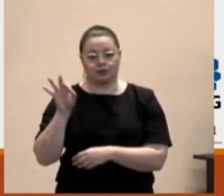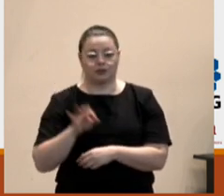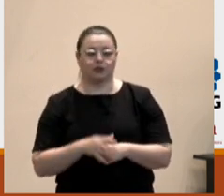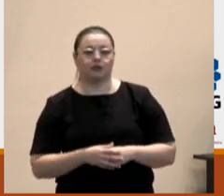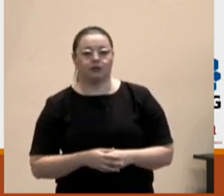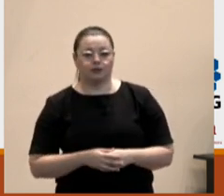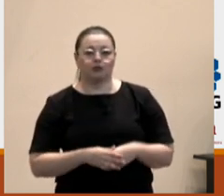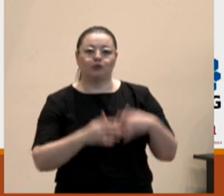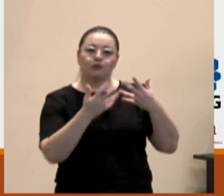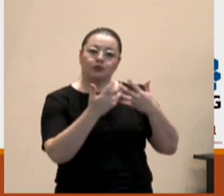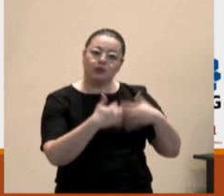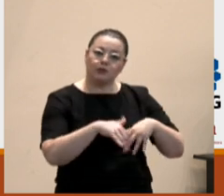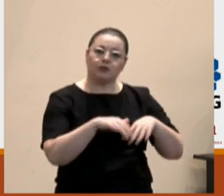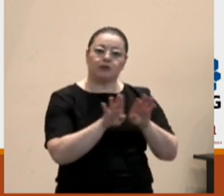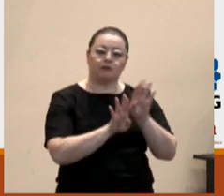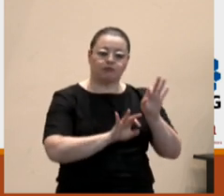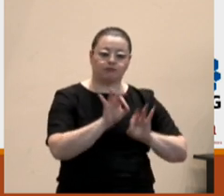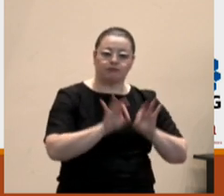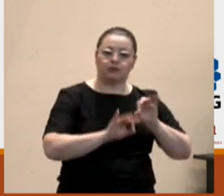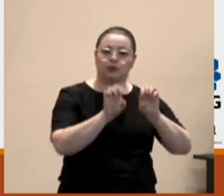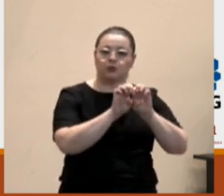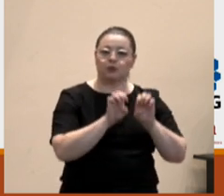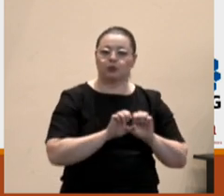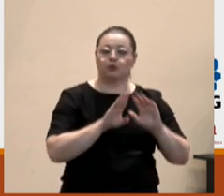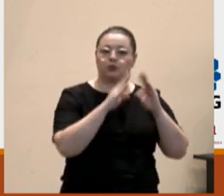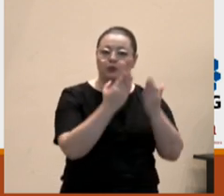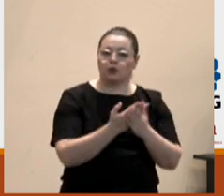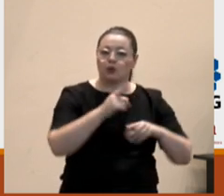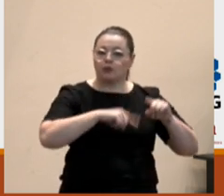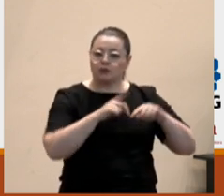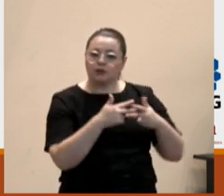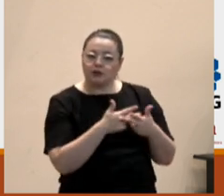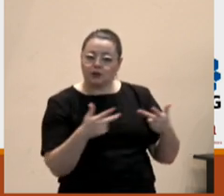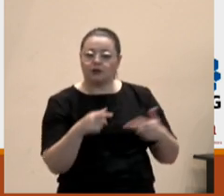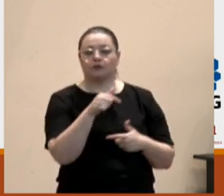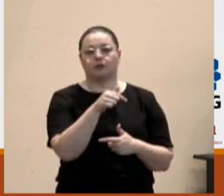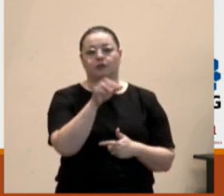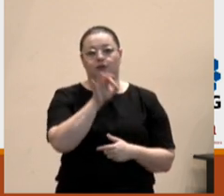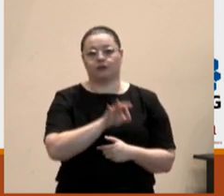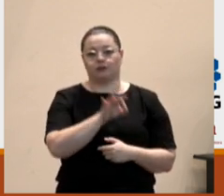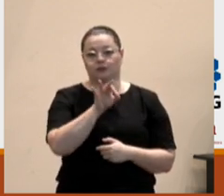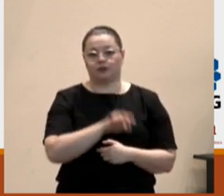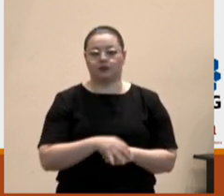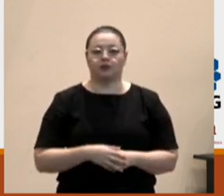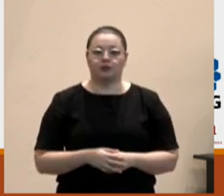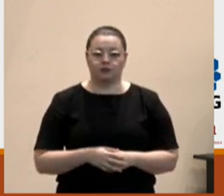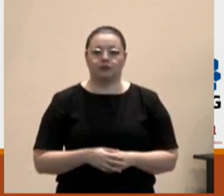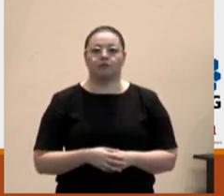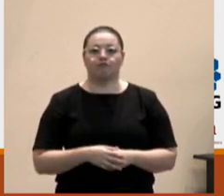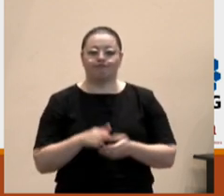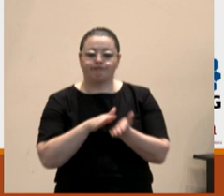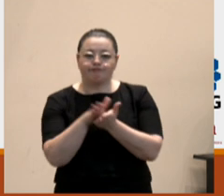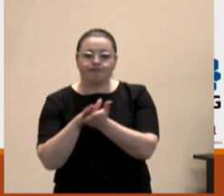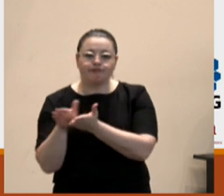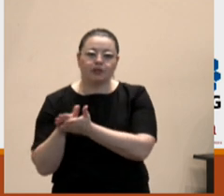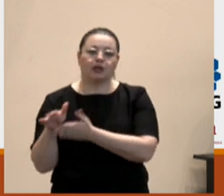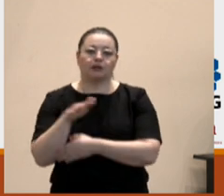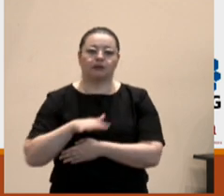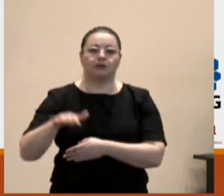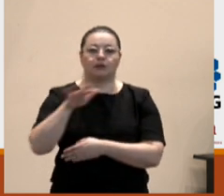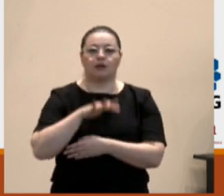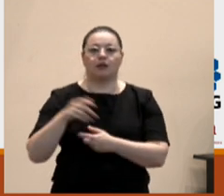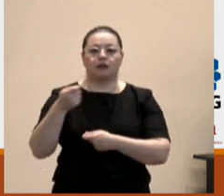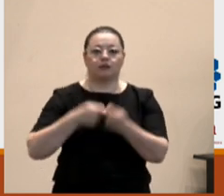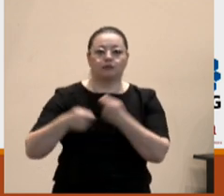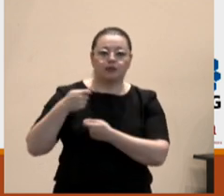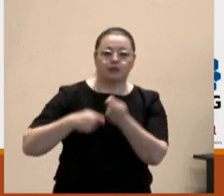Funcionamento e manutenção da infraestrutura das escolas e equipamentos imobiliários, 7% do total. Despesas com a área administrativa da rede, que é a